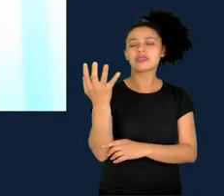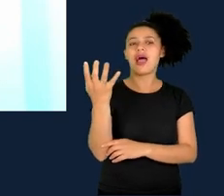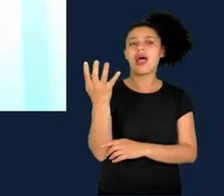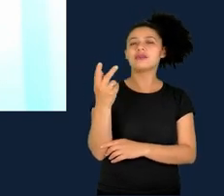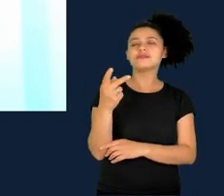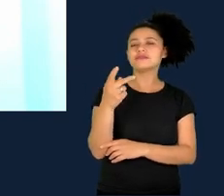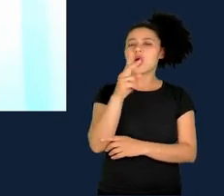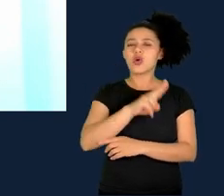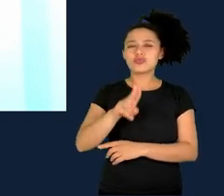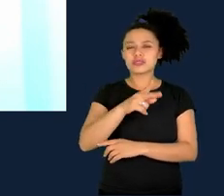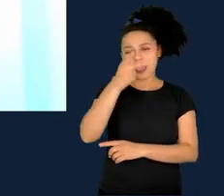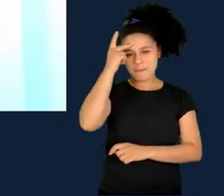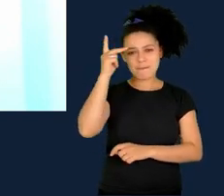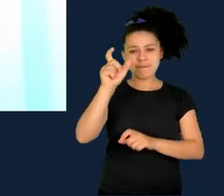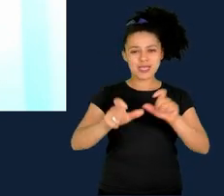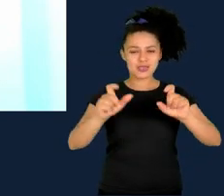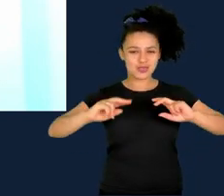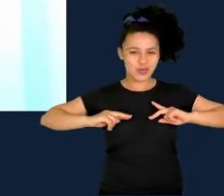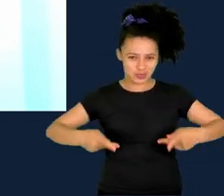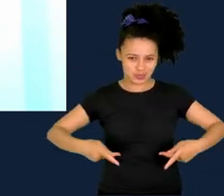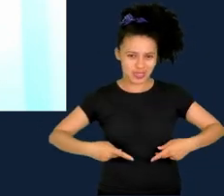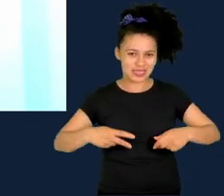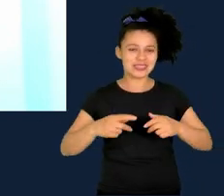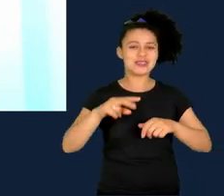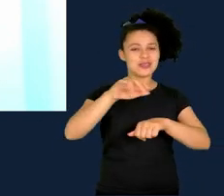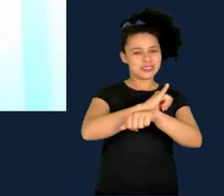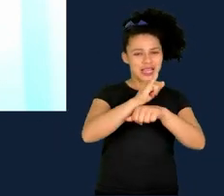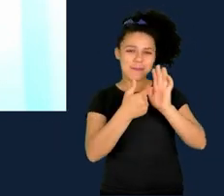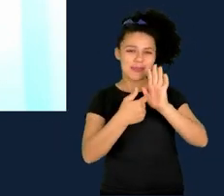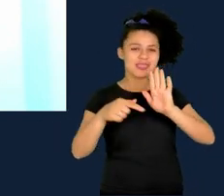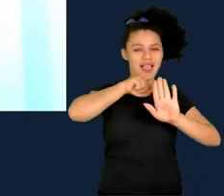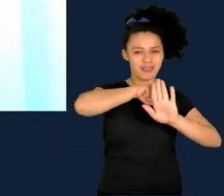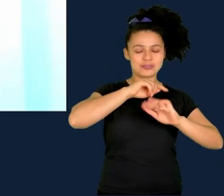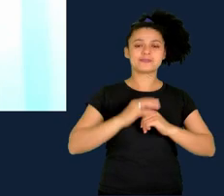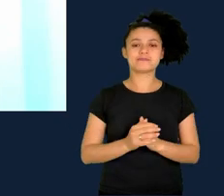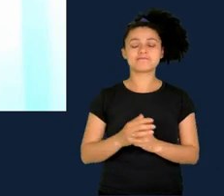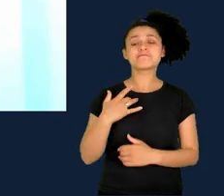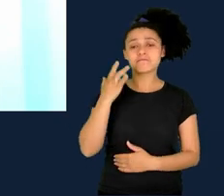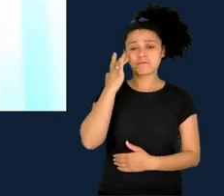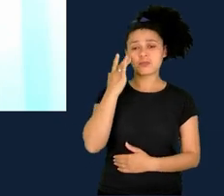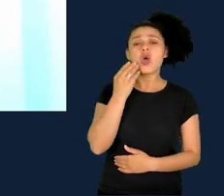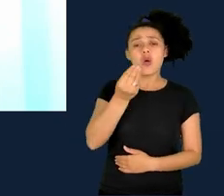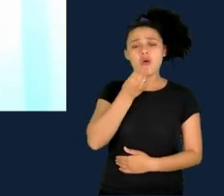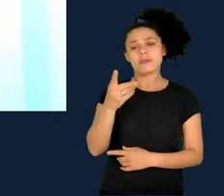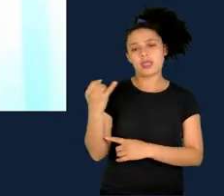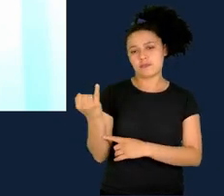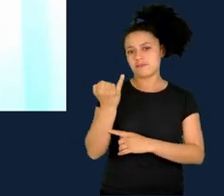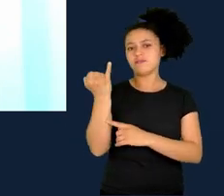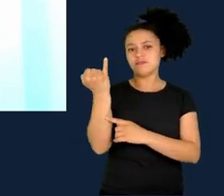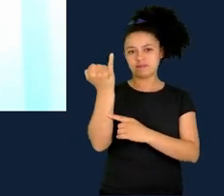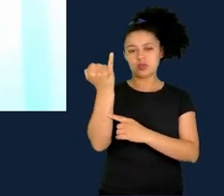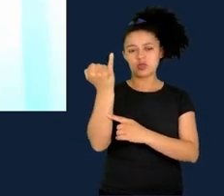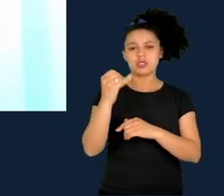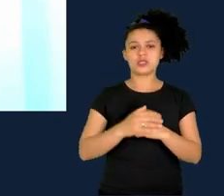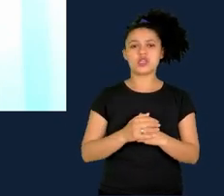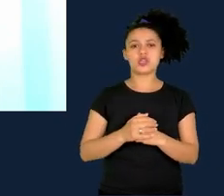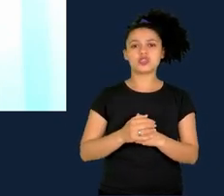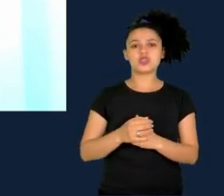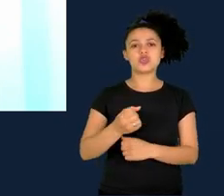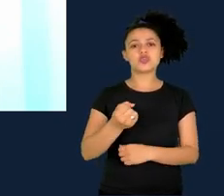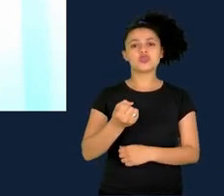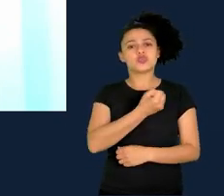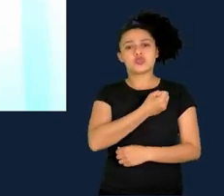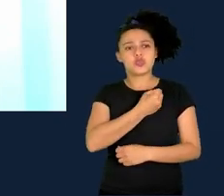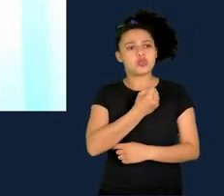usando esses recursos metafóricos. Então, eu acho que, claro, é importante o número